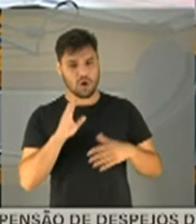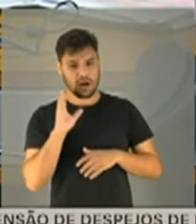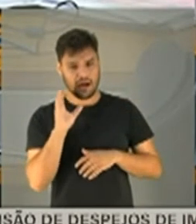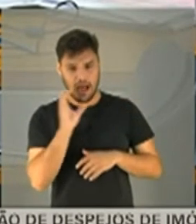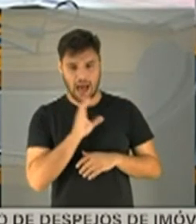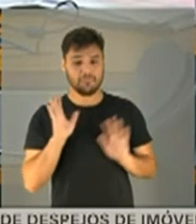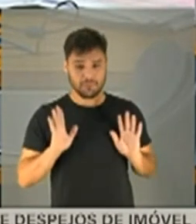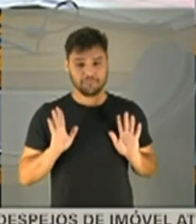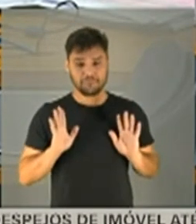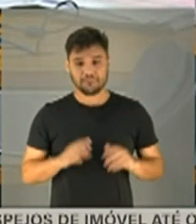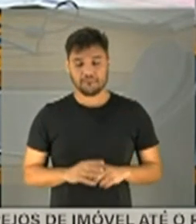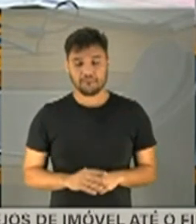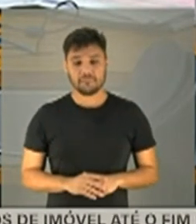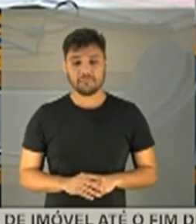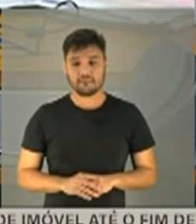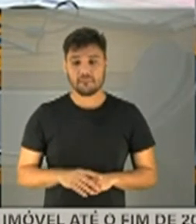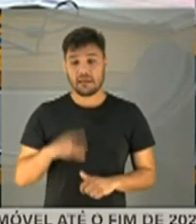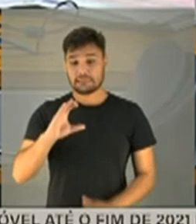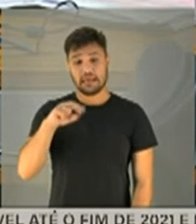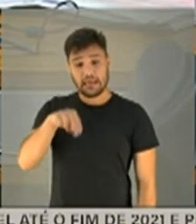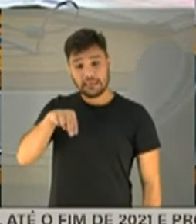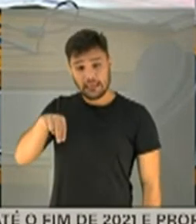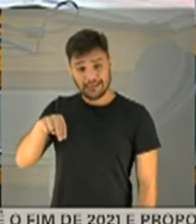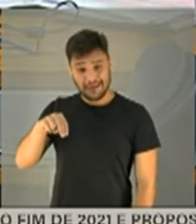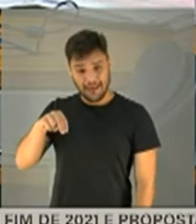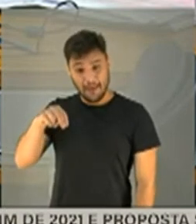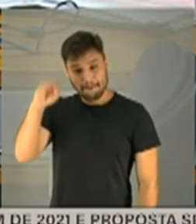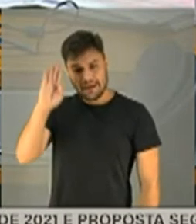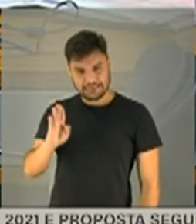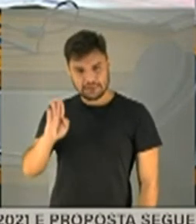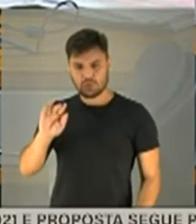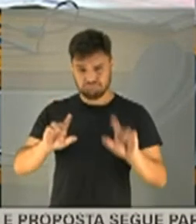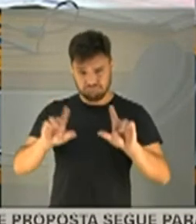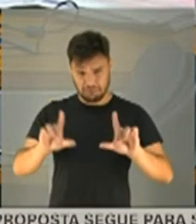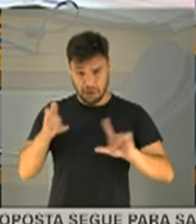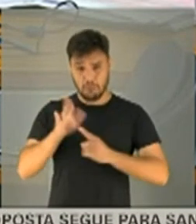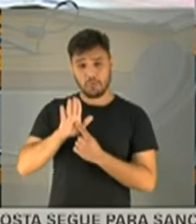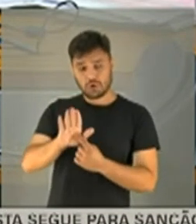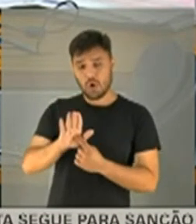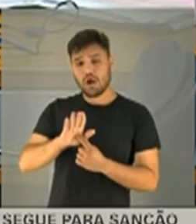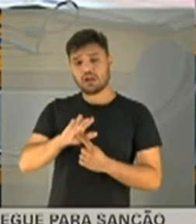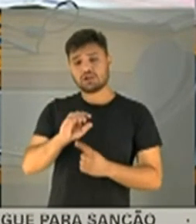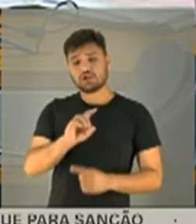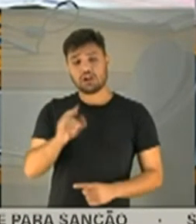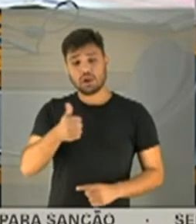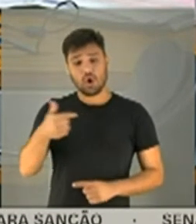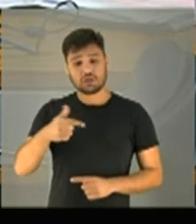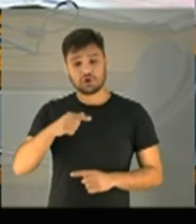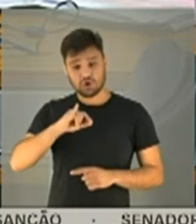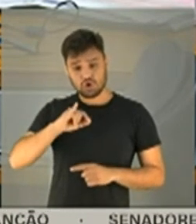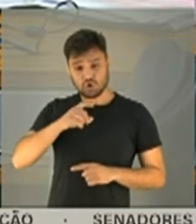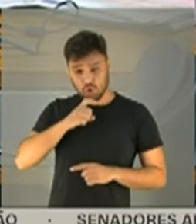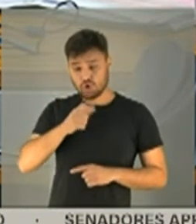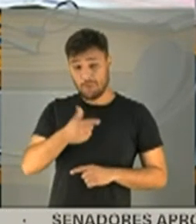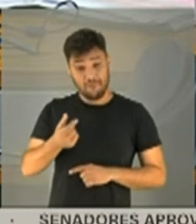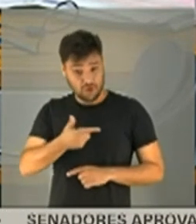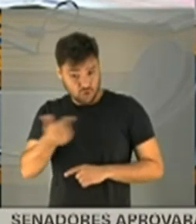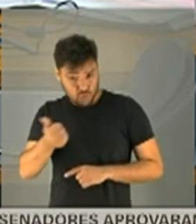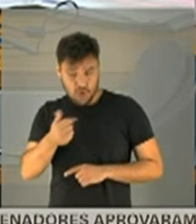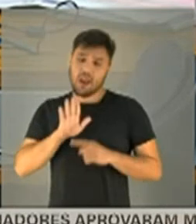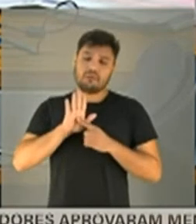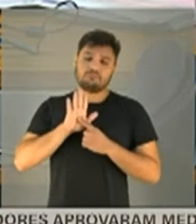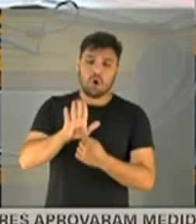na resposta. A CNN Brasil, em reportagem no dia 12 de junho de 2021, informa, abre